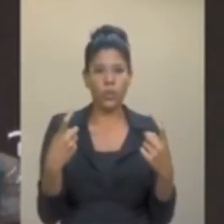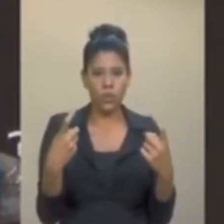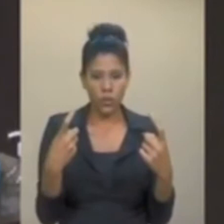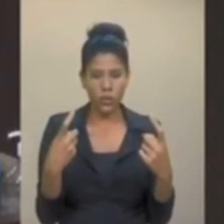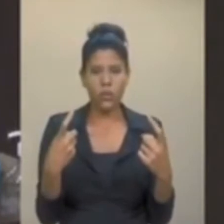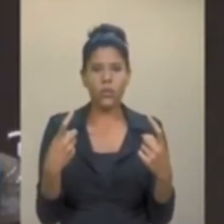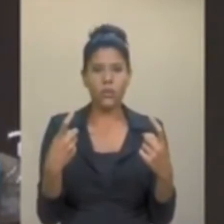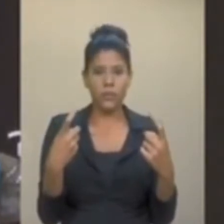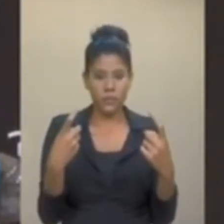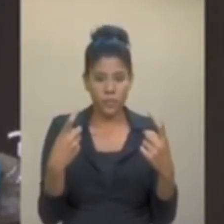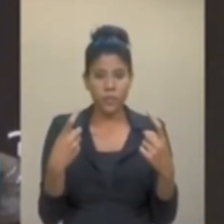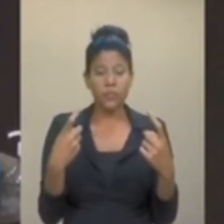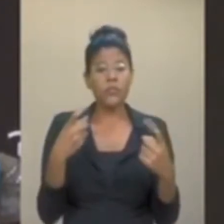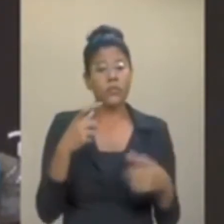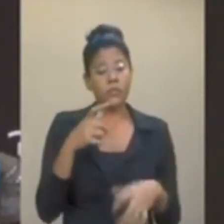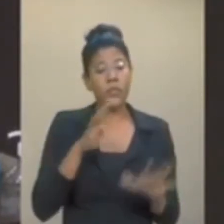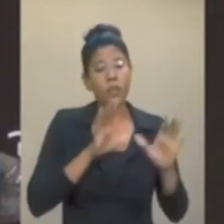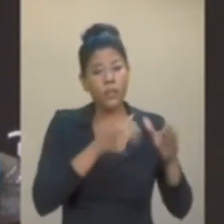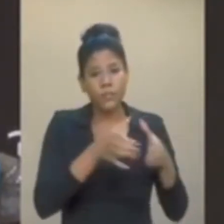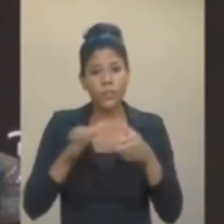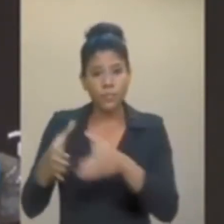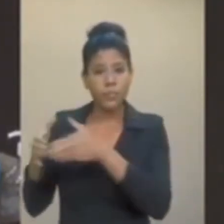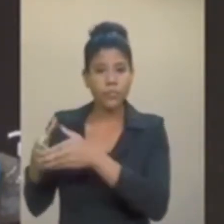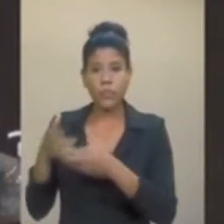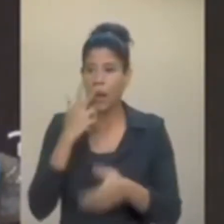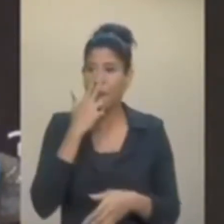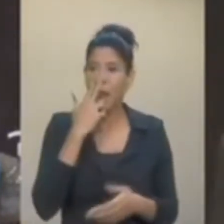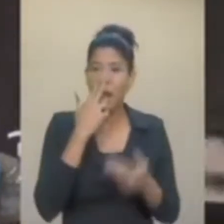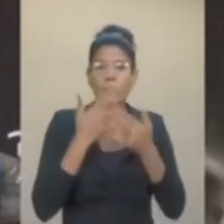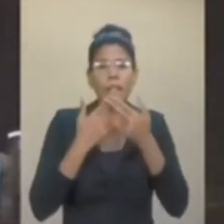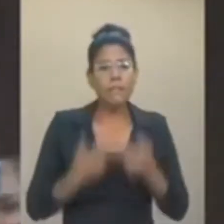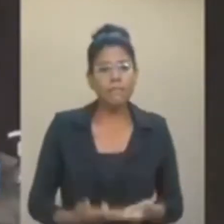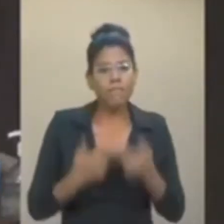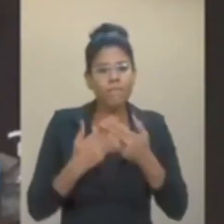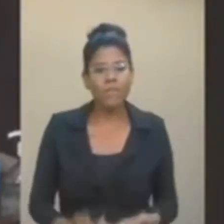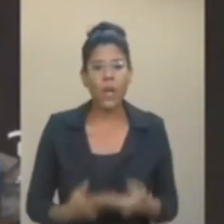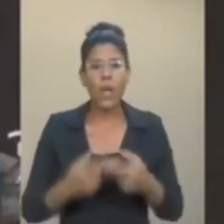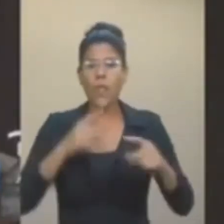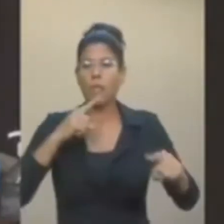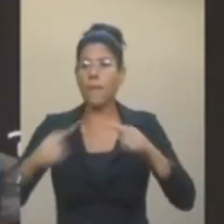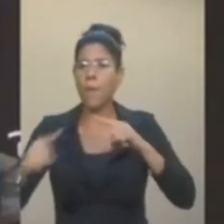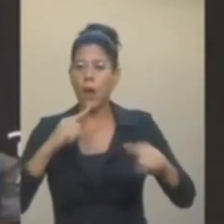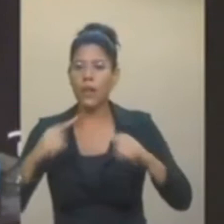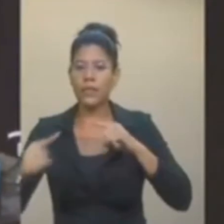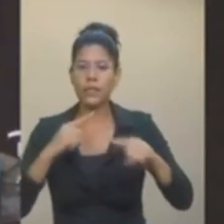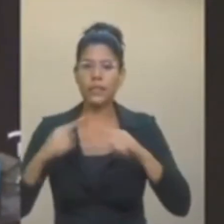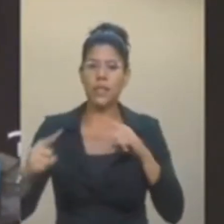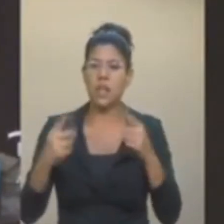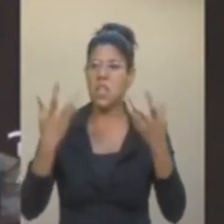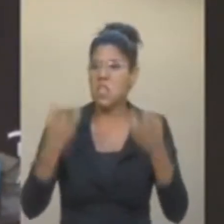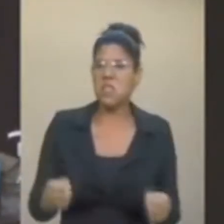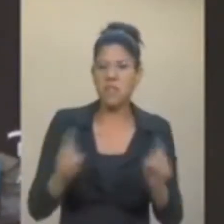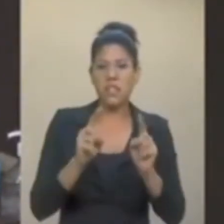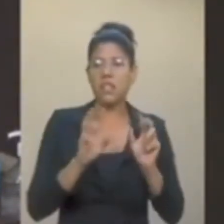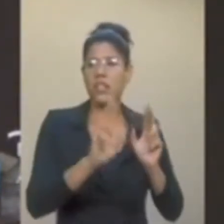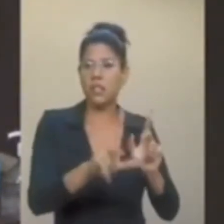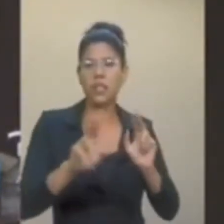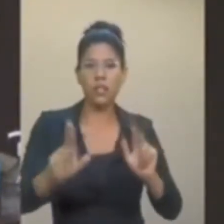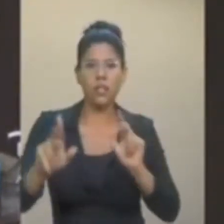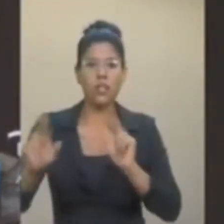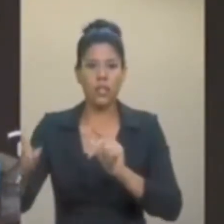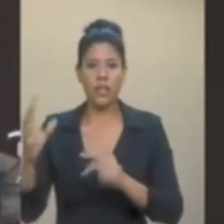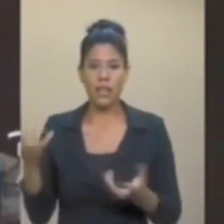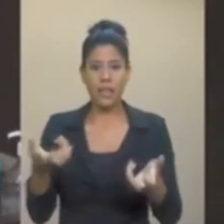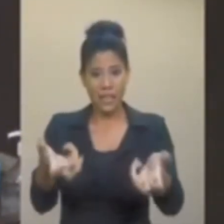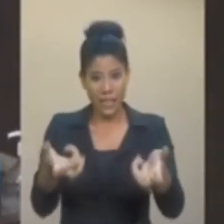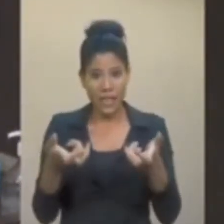arbítrio, setores que não toleram a democracia, que não toleram a diferença, para querer